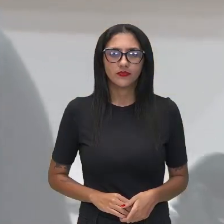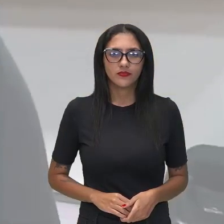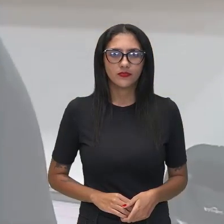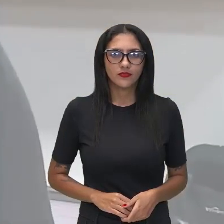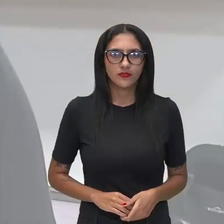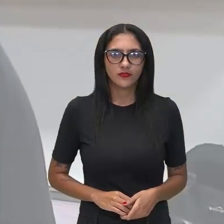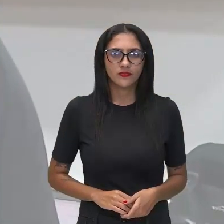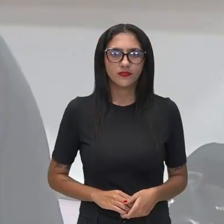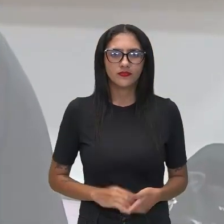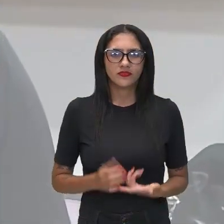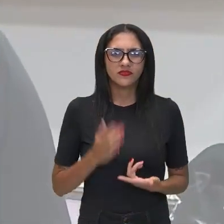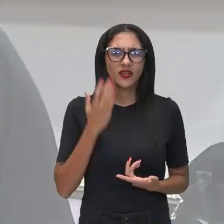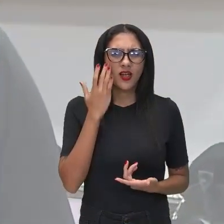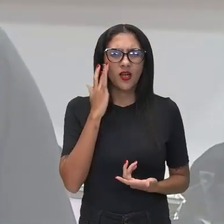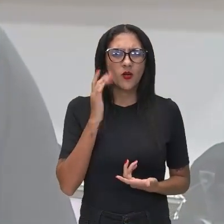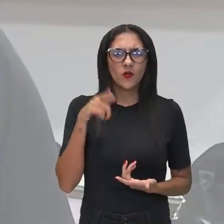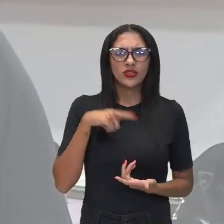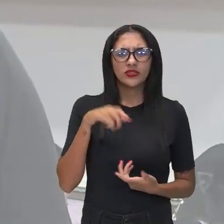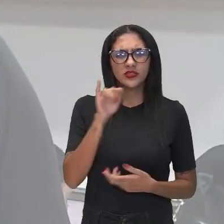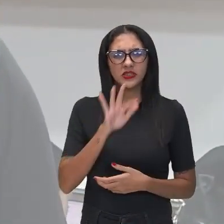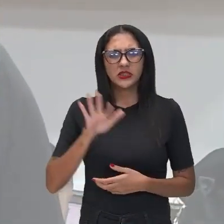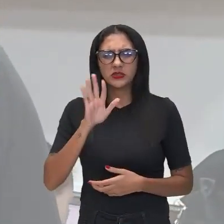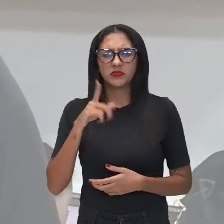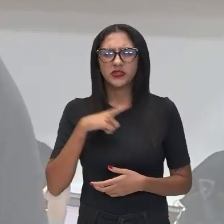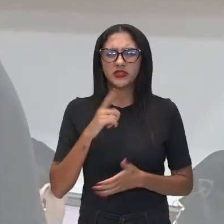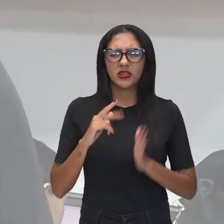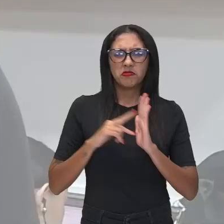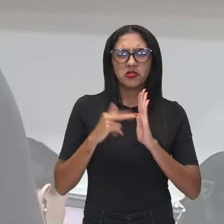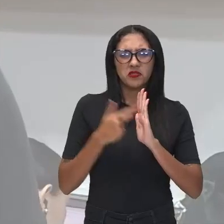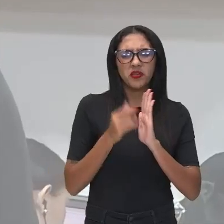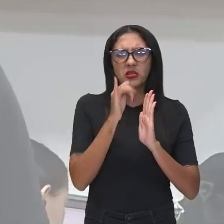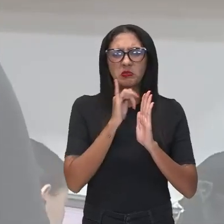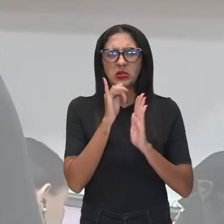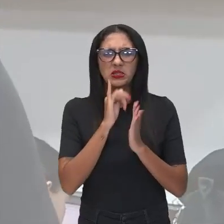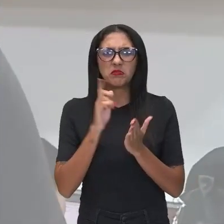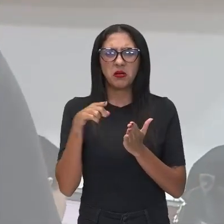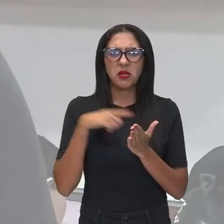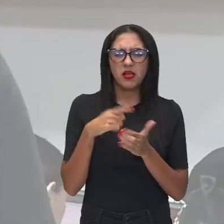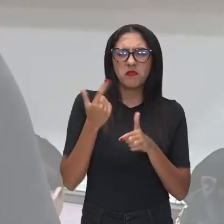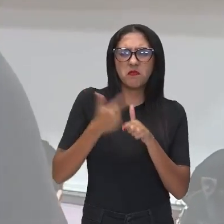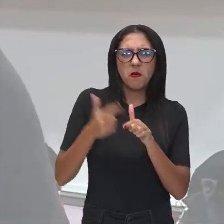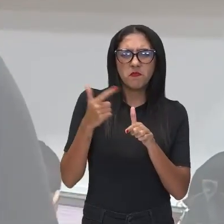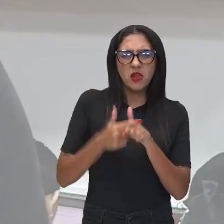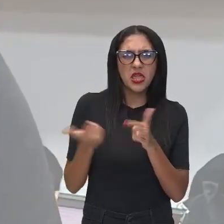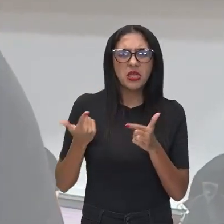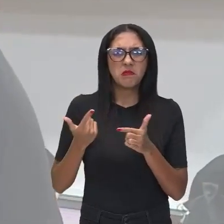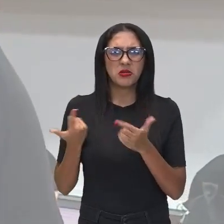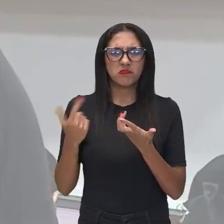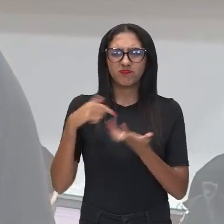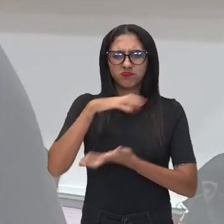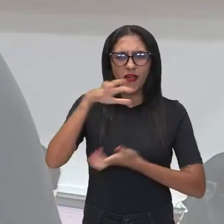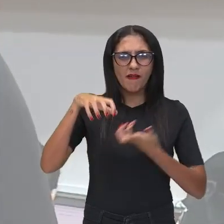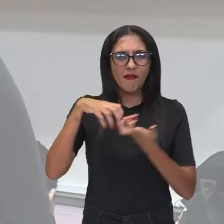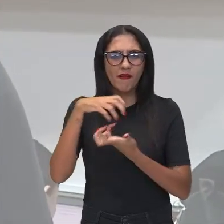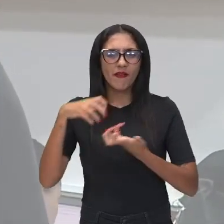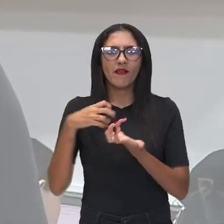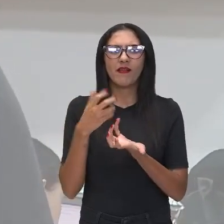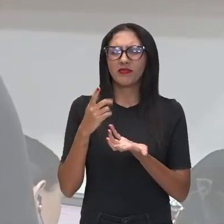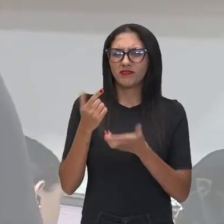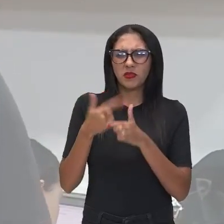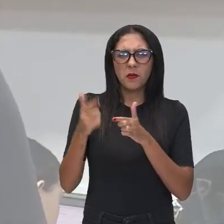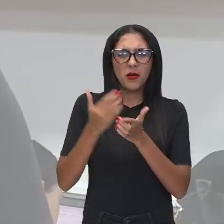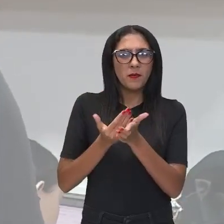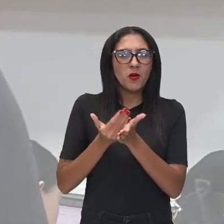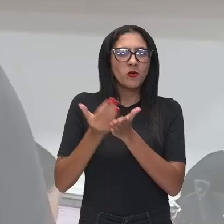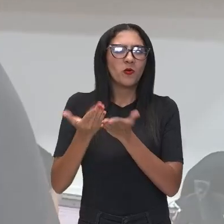A imagem, eu acho que ela é um sinônimo ali do bicho tá pegando, né? Como se tivesse ali uma grande confusão, ou fosse iniciar uma grande confusão, quando a gente